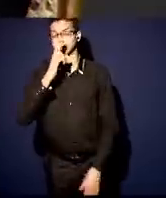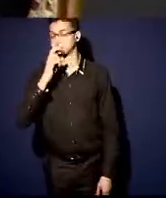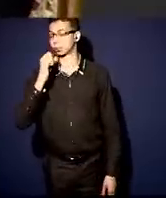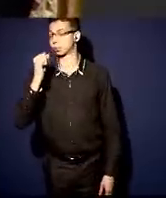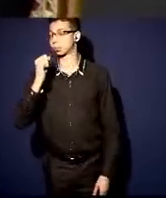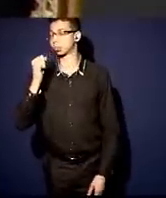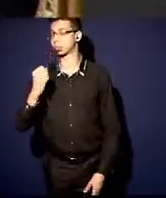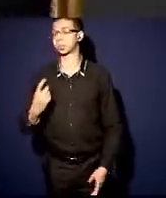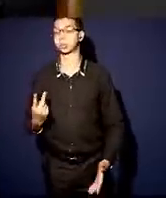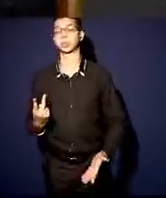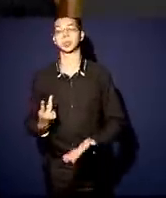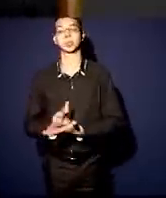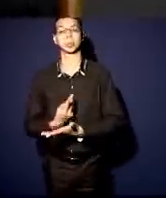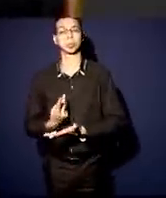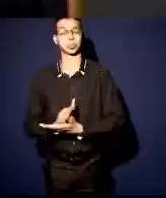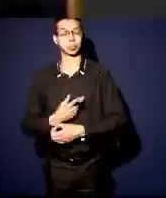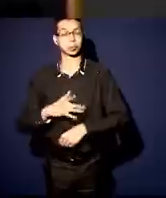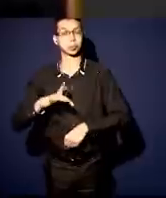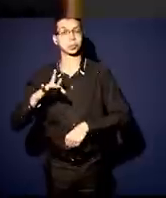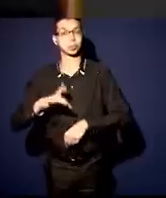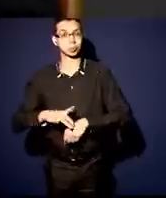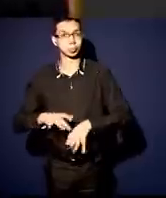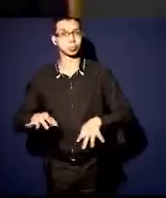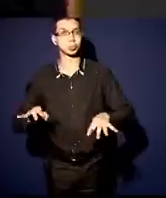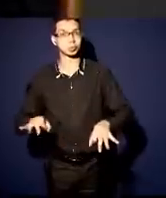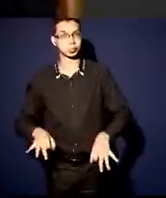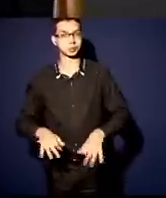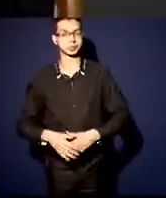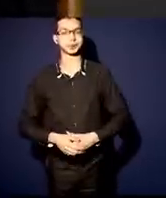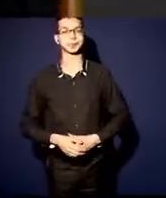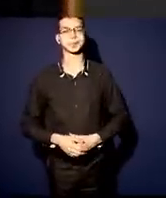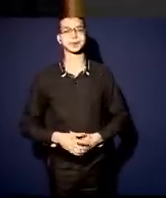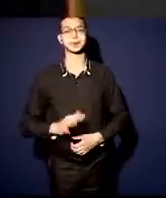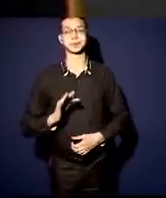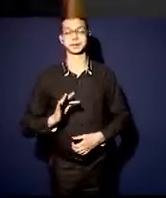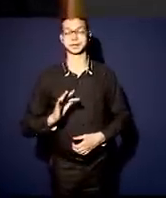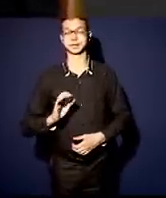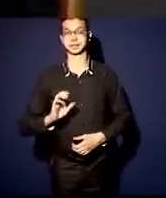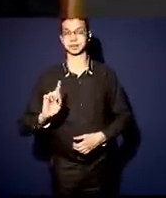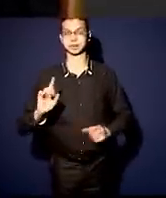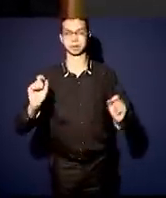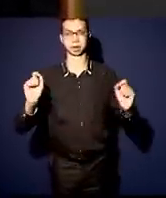grosseiramente, né? Tão grosseiramente. Quer dizer, o Fed ainda acordou, né?